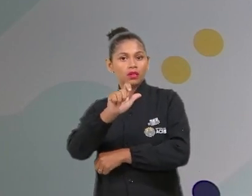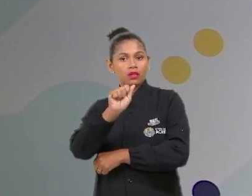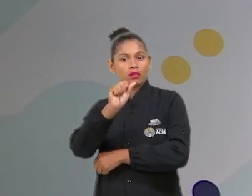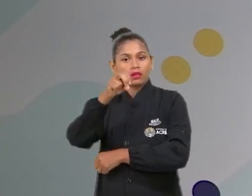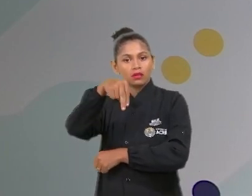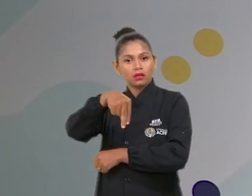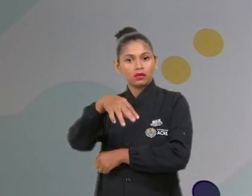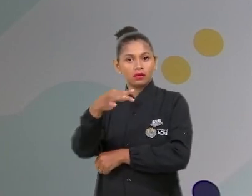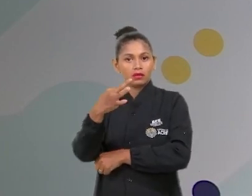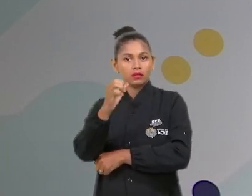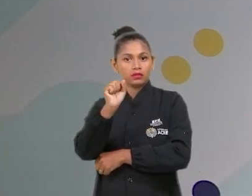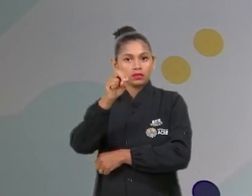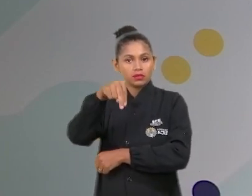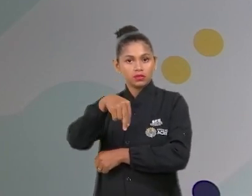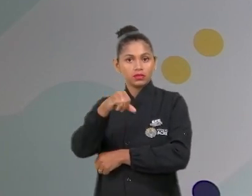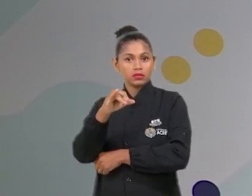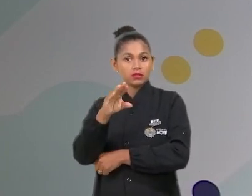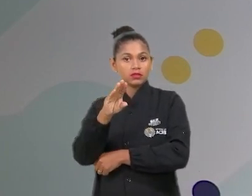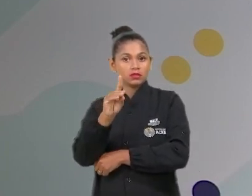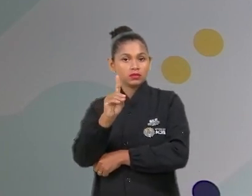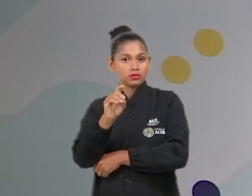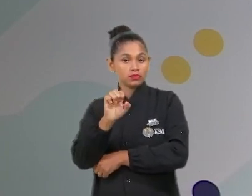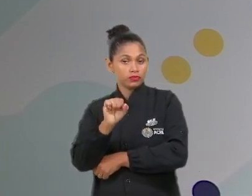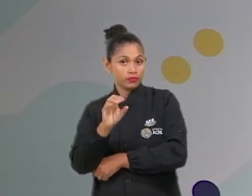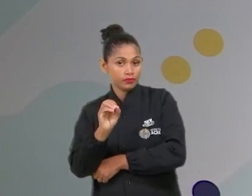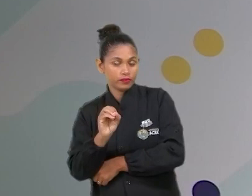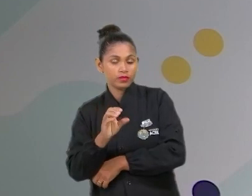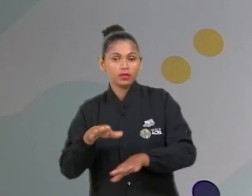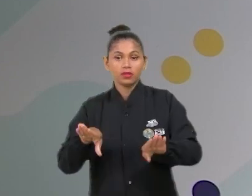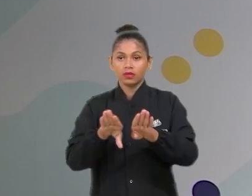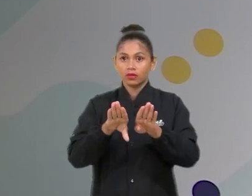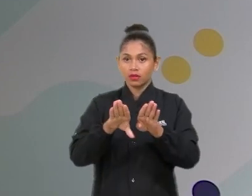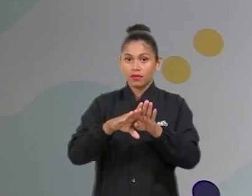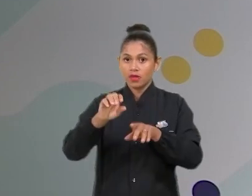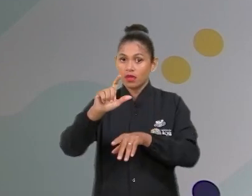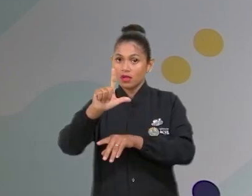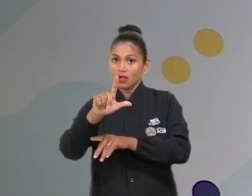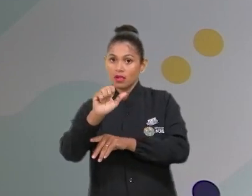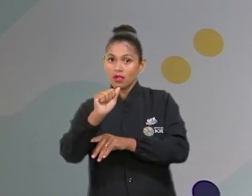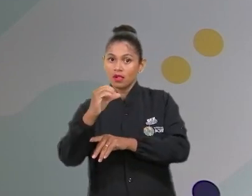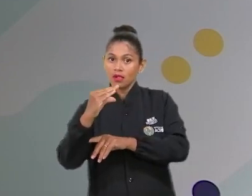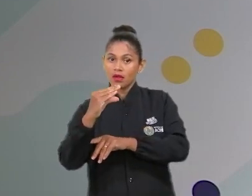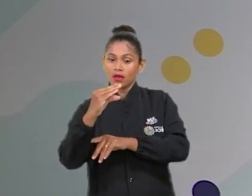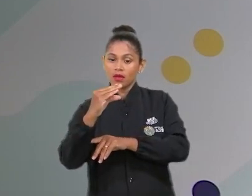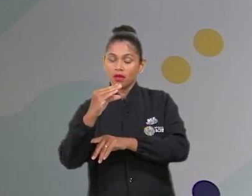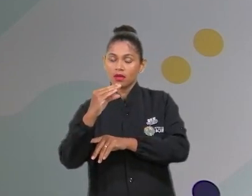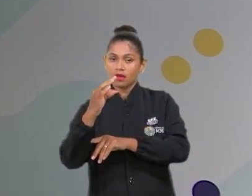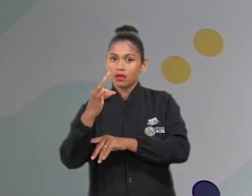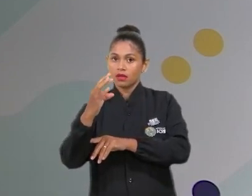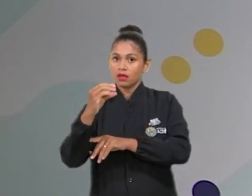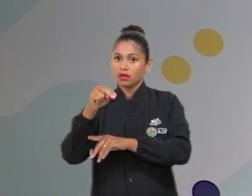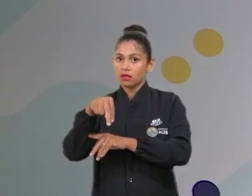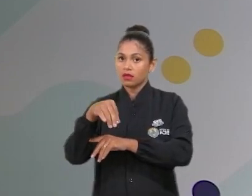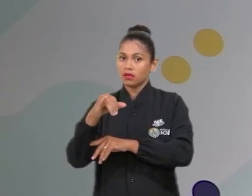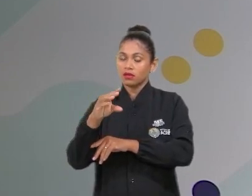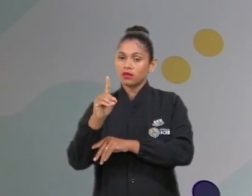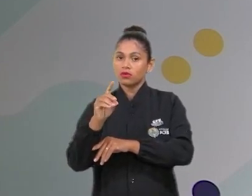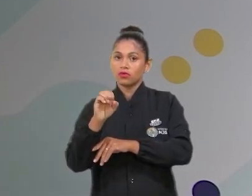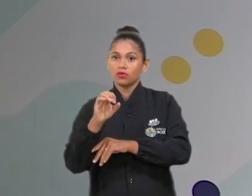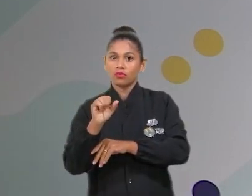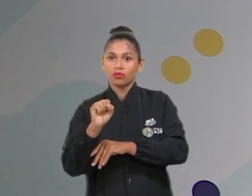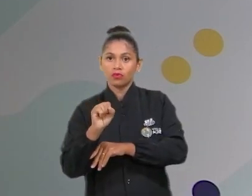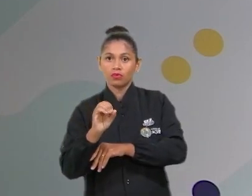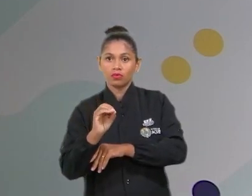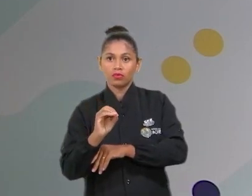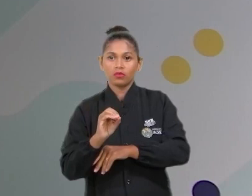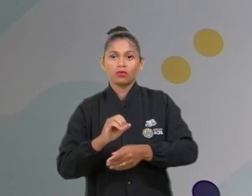também actinídeos. Esses elementos, eles são chamados de transição interna, porque mesmo